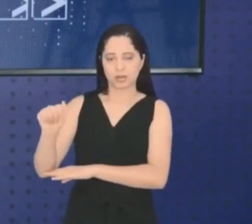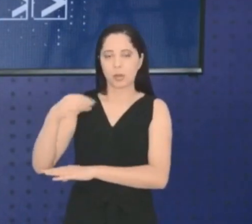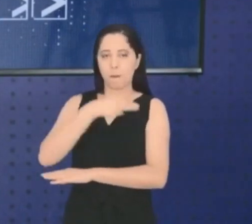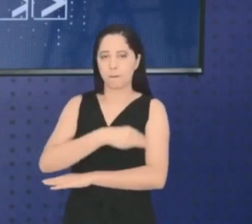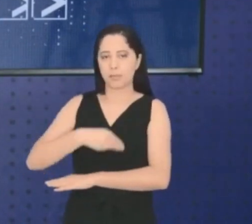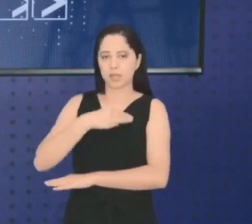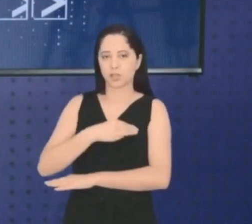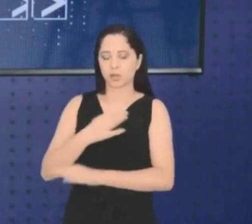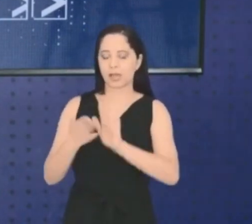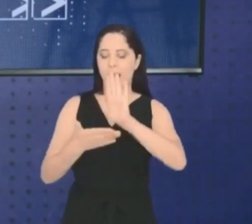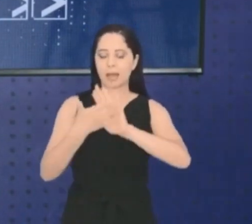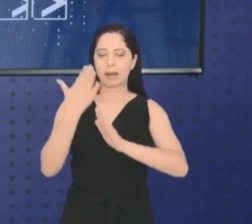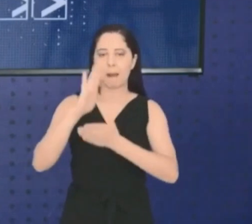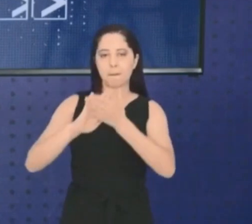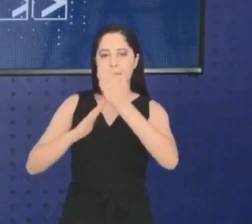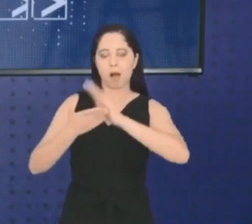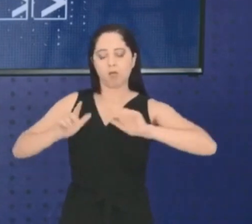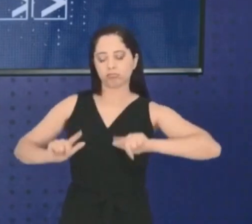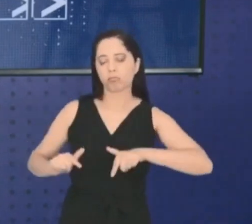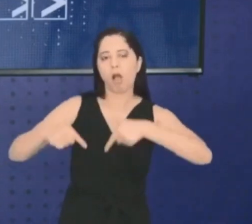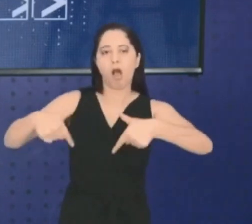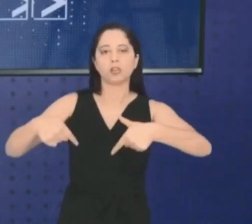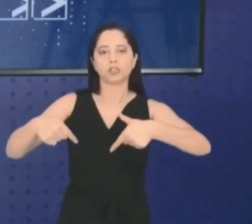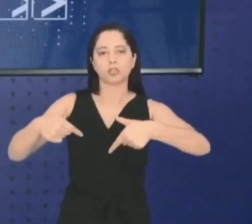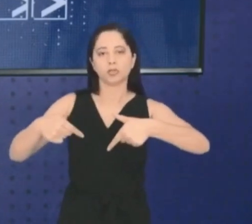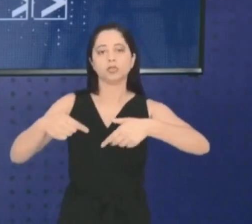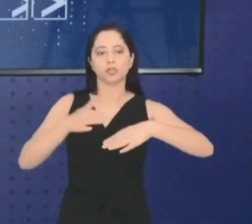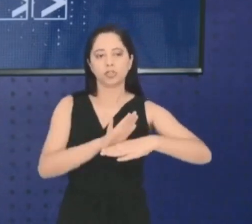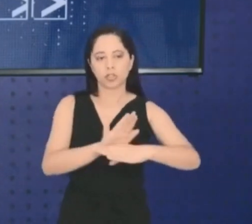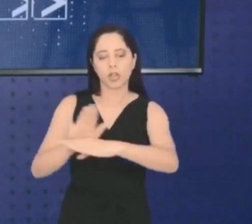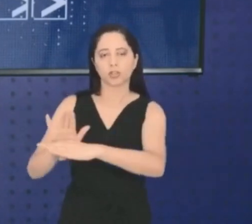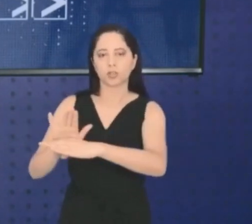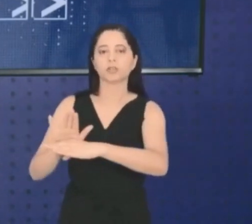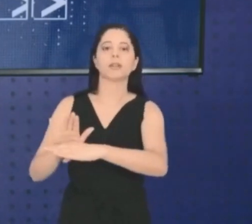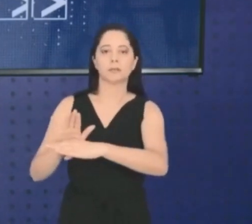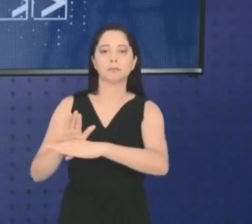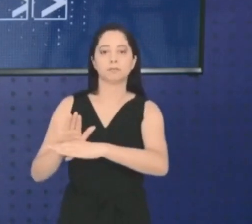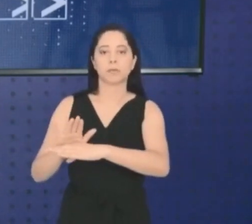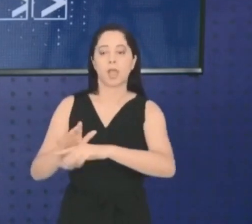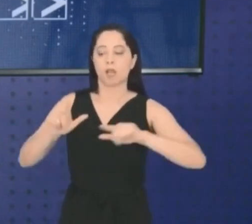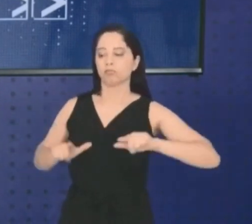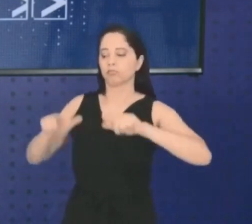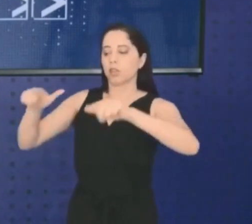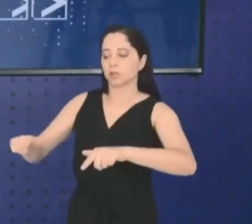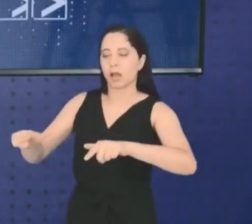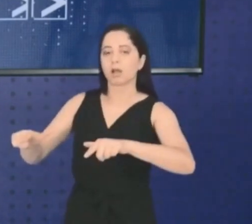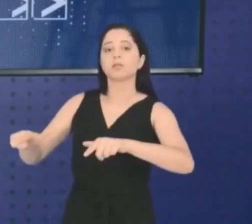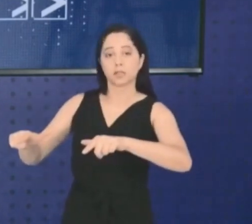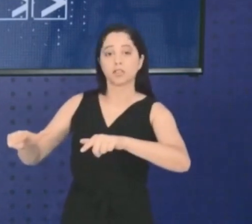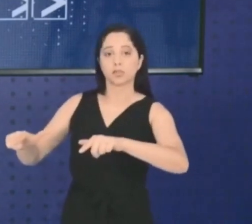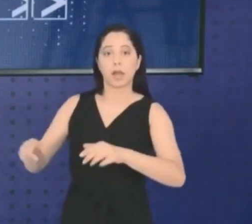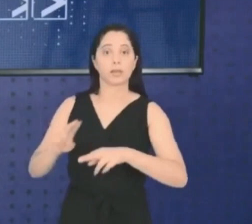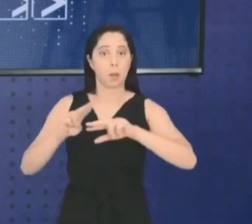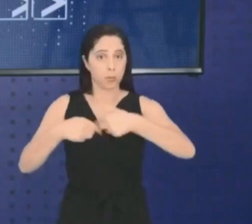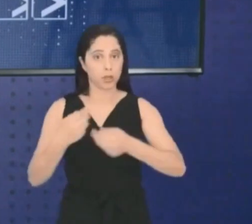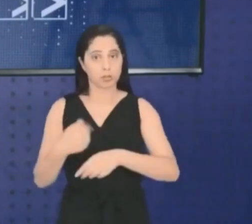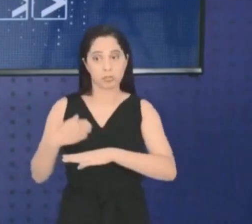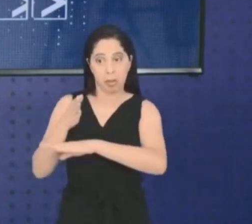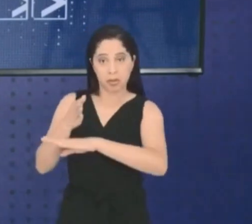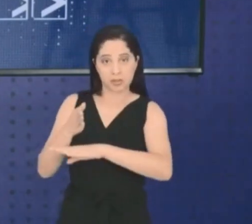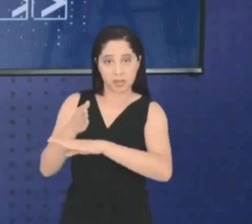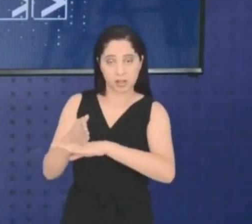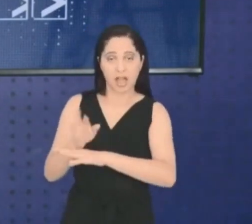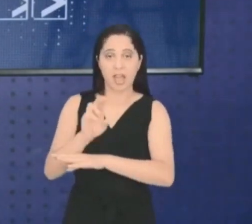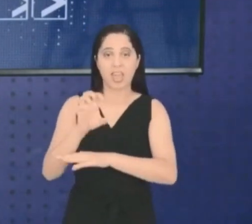Associação Missionária Mãos Ativas como uma instituição de utilidade pública no município. Por isso, a gente foi até a região